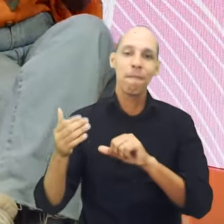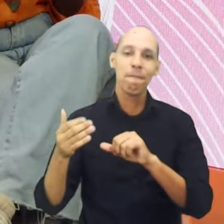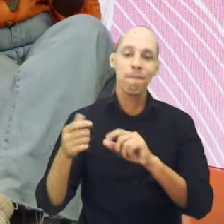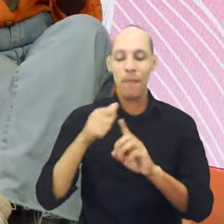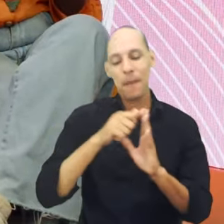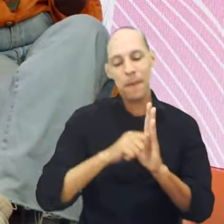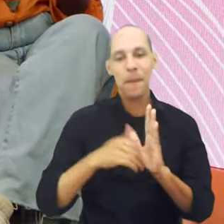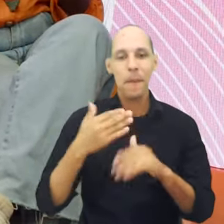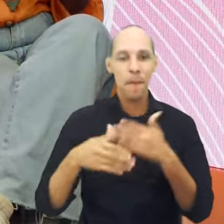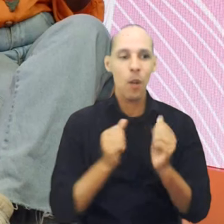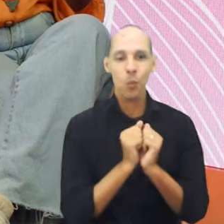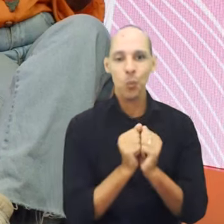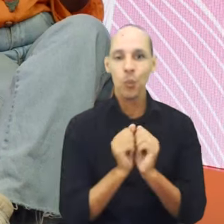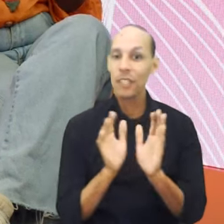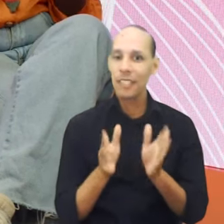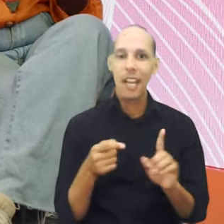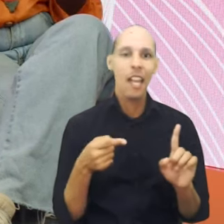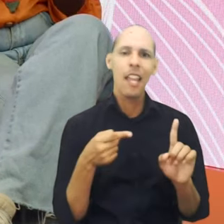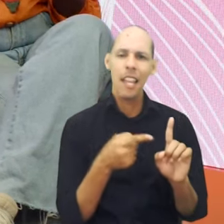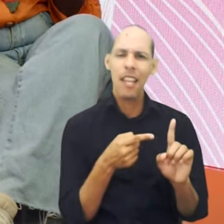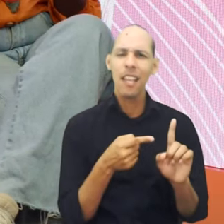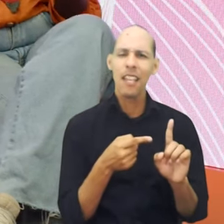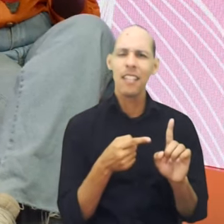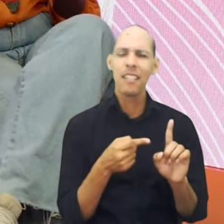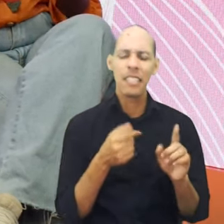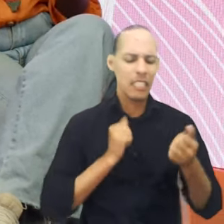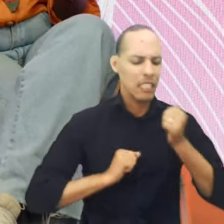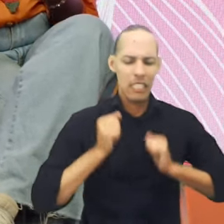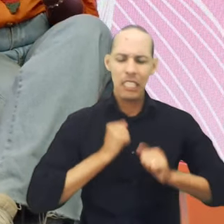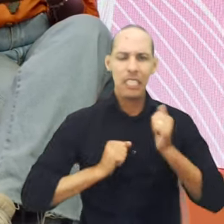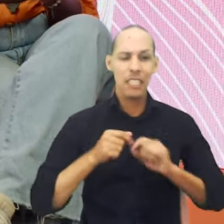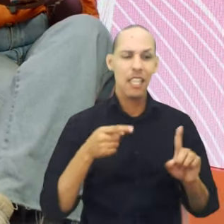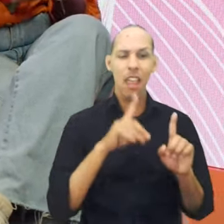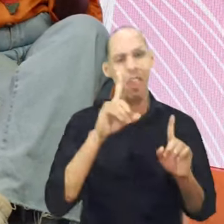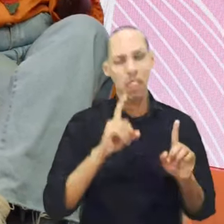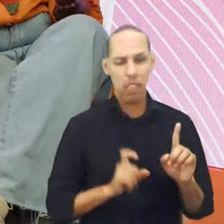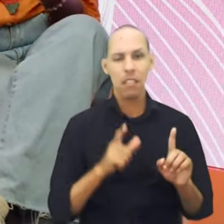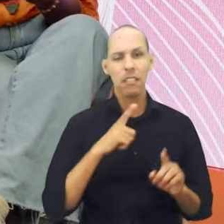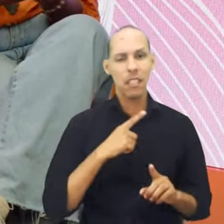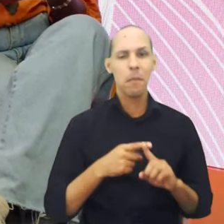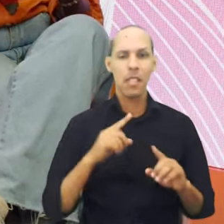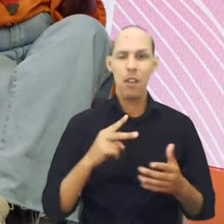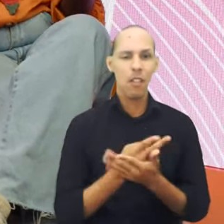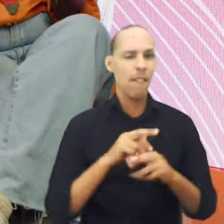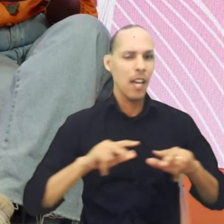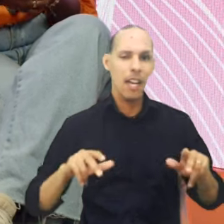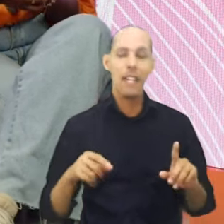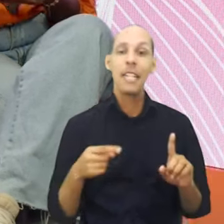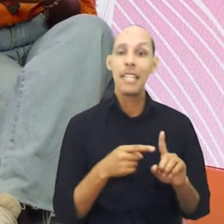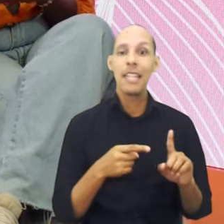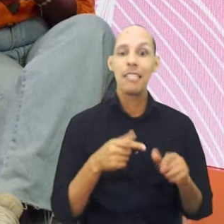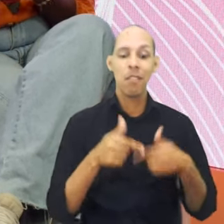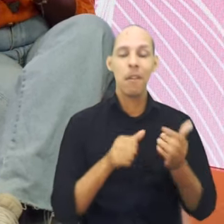Alguns meses depois que a gente estava junto, o meu esposo começou a ter muitas crises de ansiedade, ele já tinha depressão por conta de tudo que tinha ocorrido, e aí ele foi dispensado